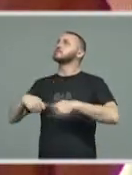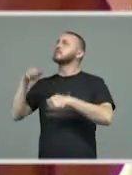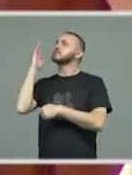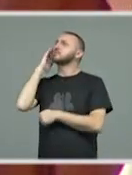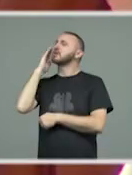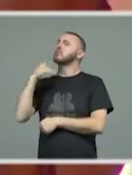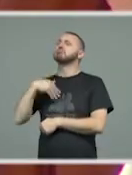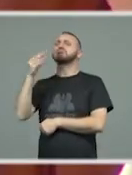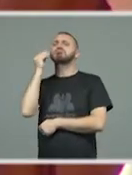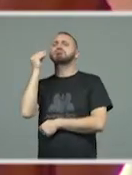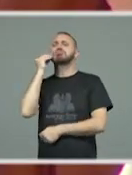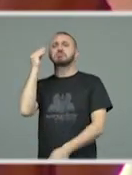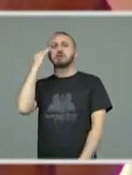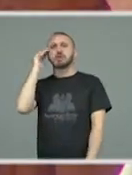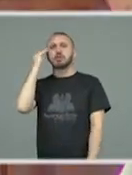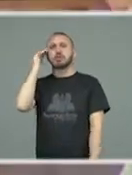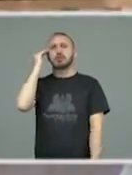Estou tentando entender.